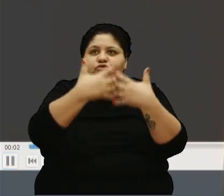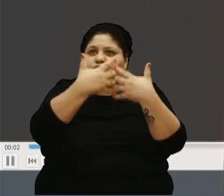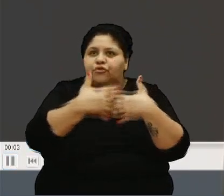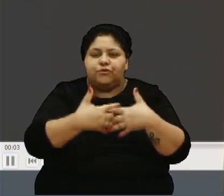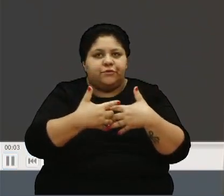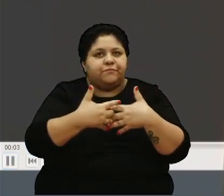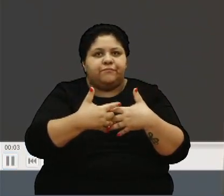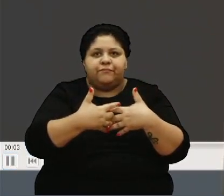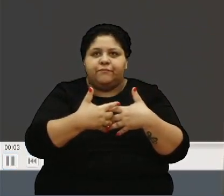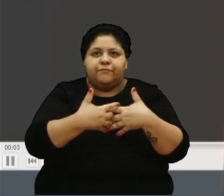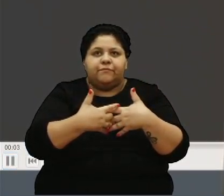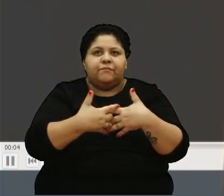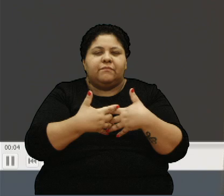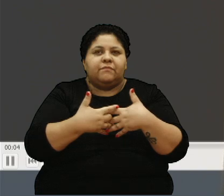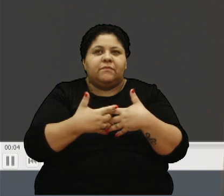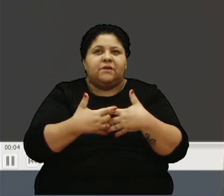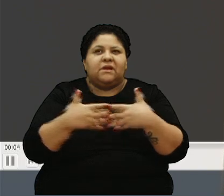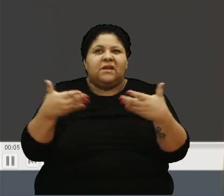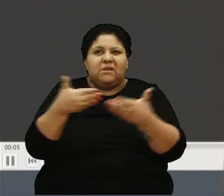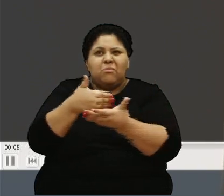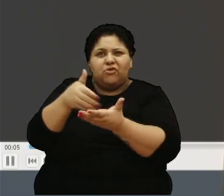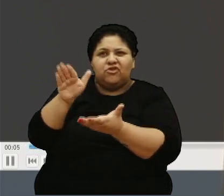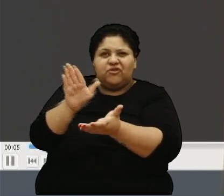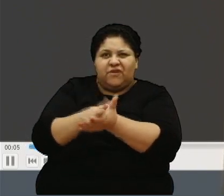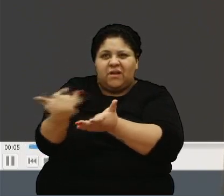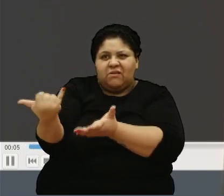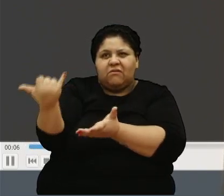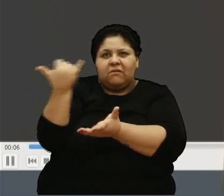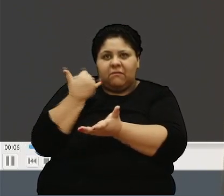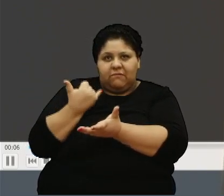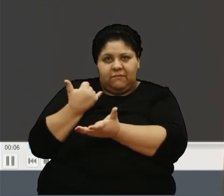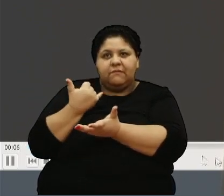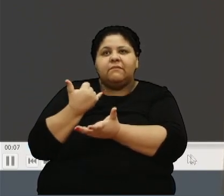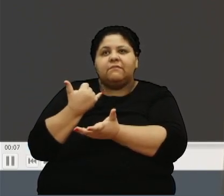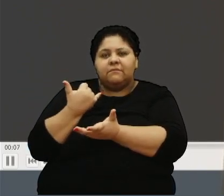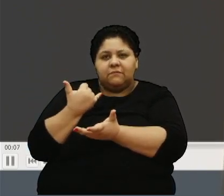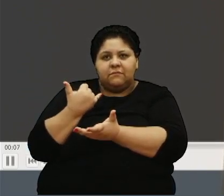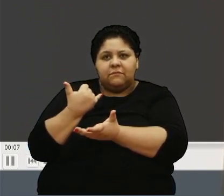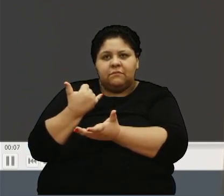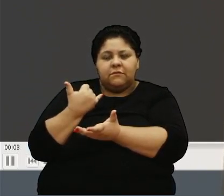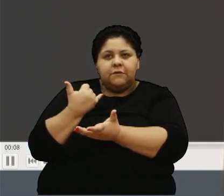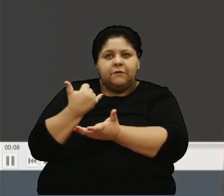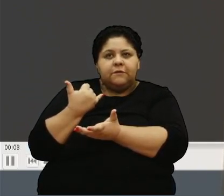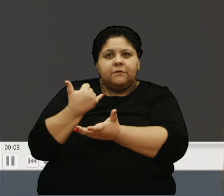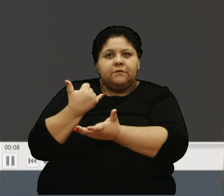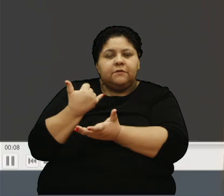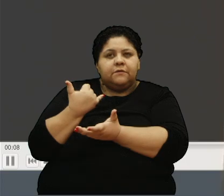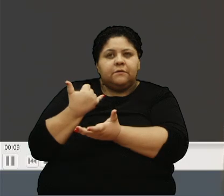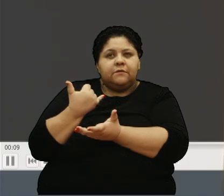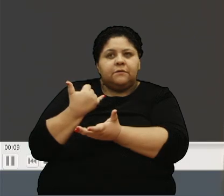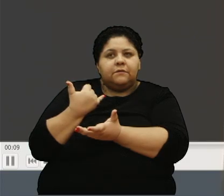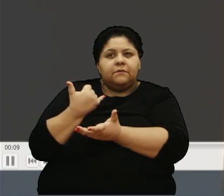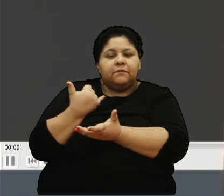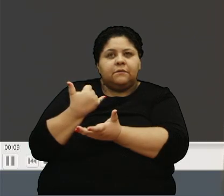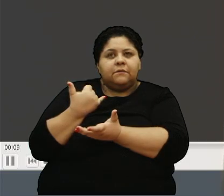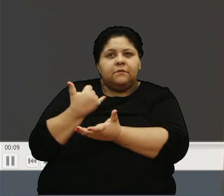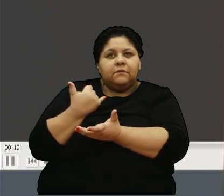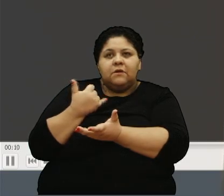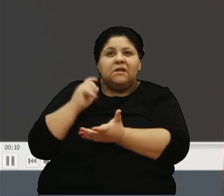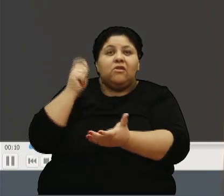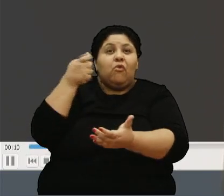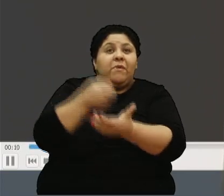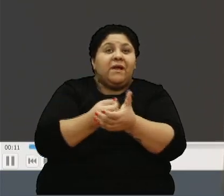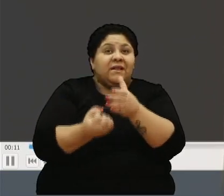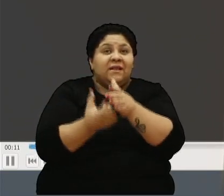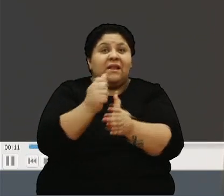aqui. E aí já vieram e notificaram o carro do cara ali. Teve que reclamar. E ela disse, porque na bota digital não é obrigado a botar pelo aplicativo. Entendeu? Tem